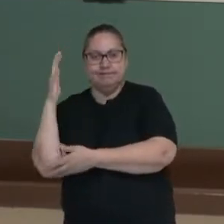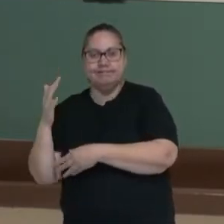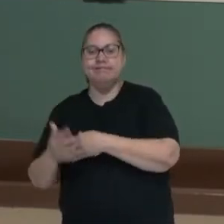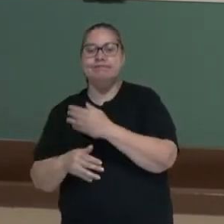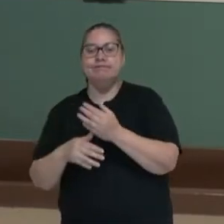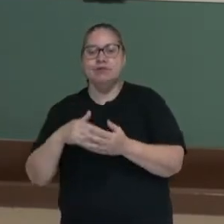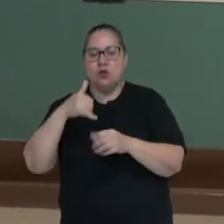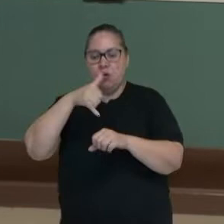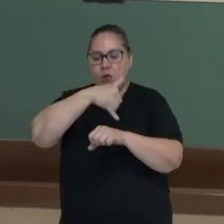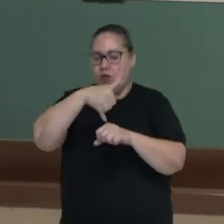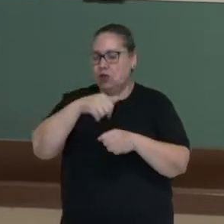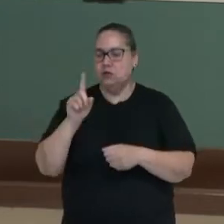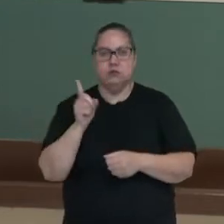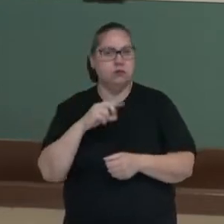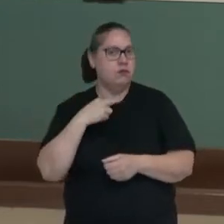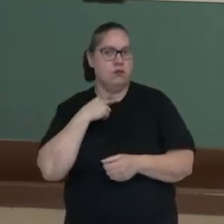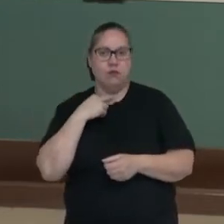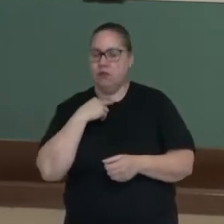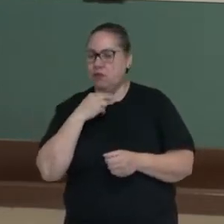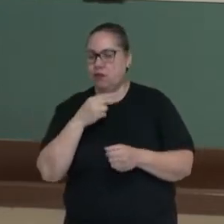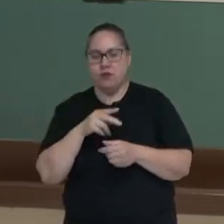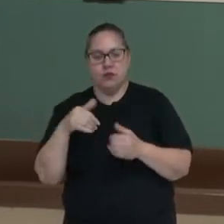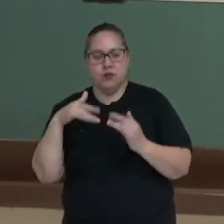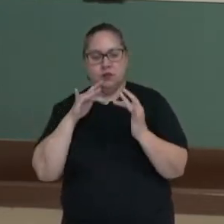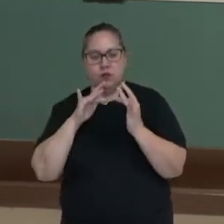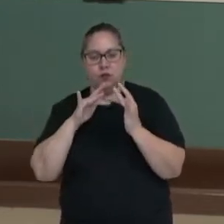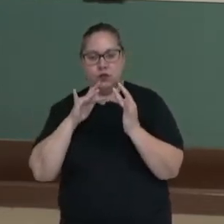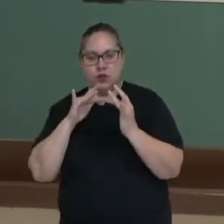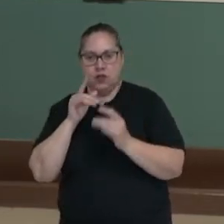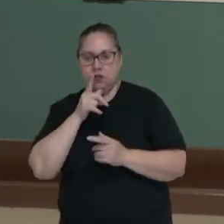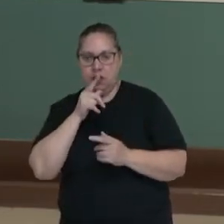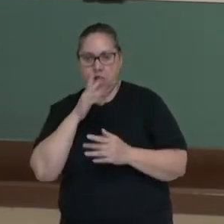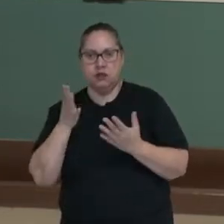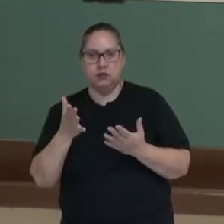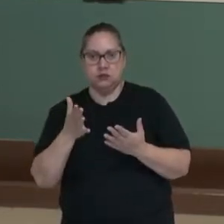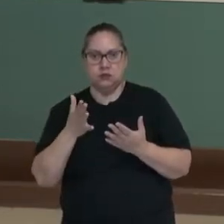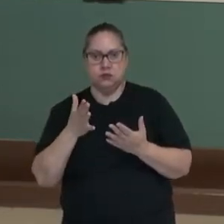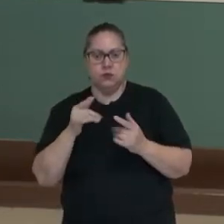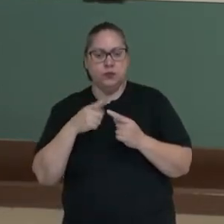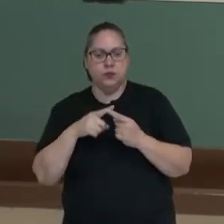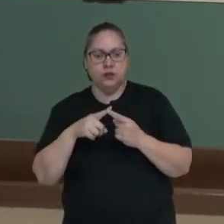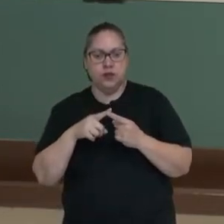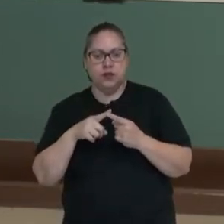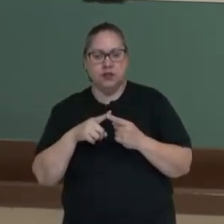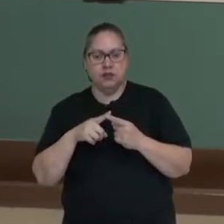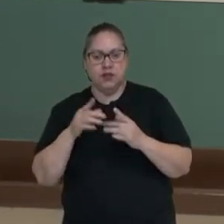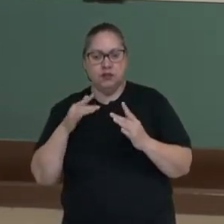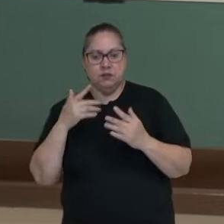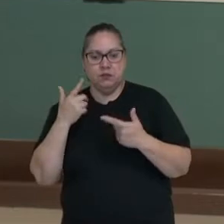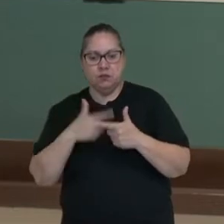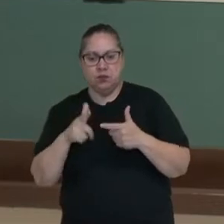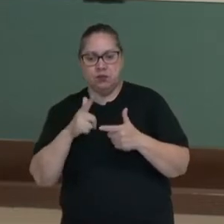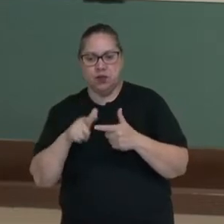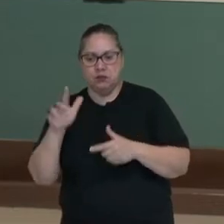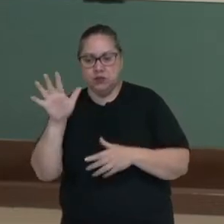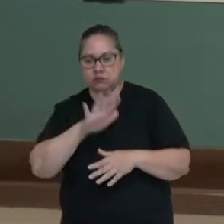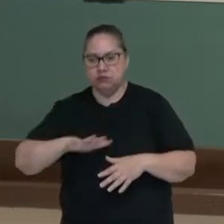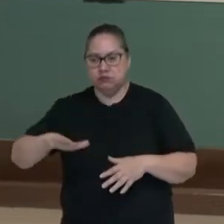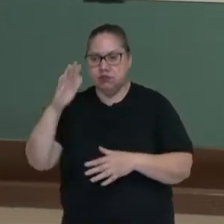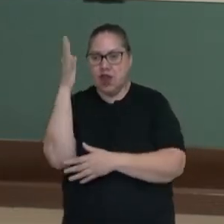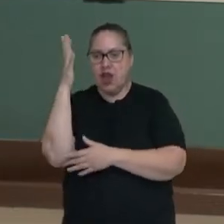Esse óleo não deve estar entrando em contato com essa água, porque vai afetar o ambiente,